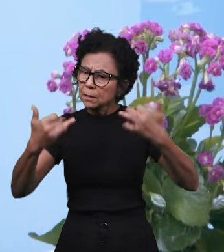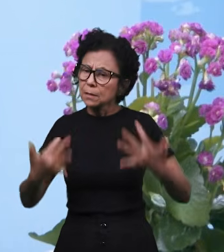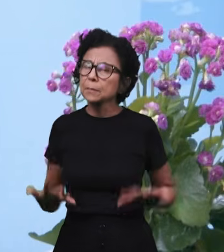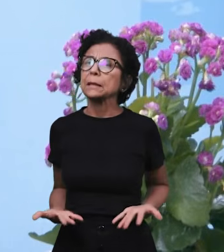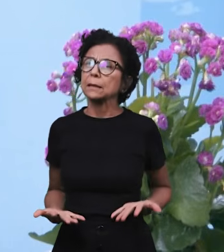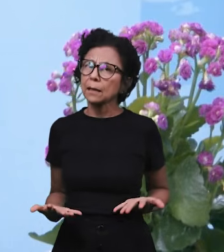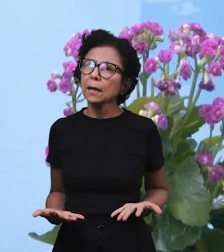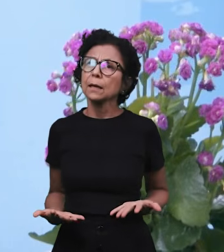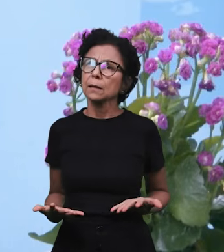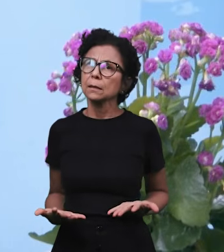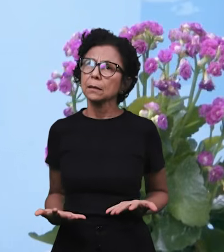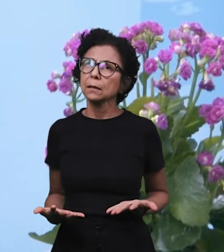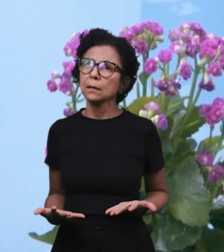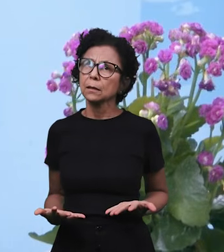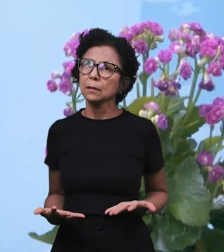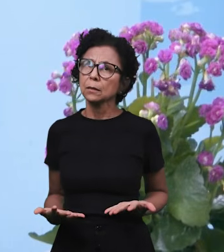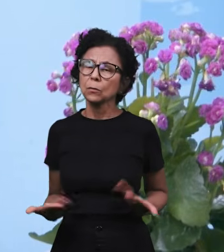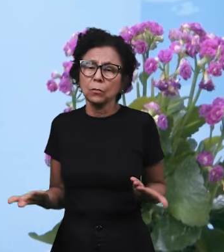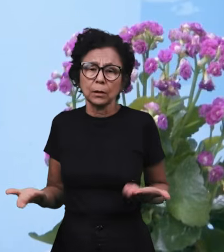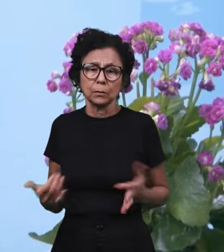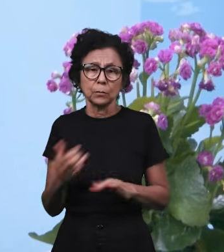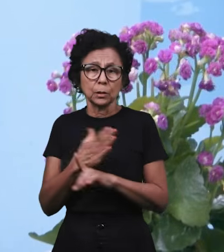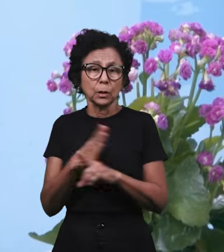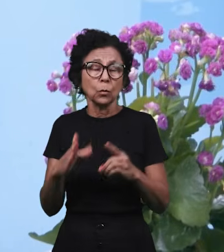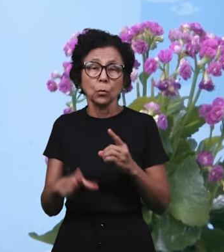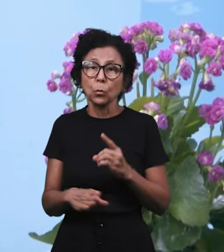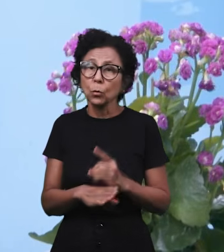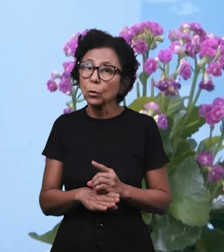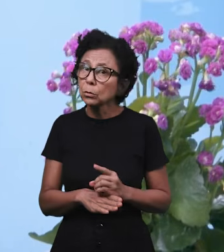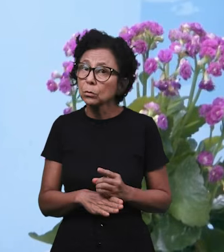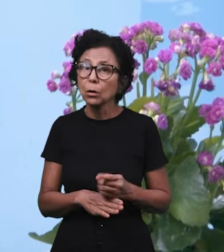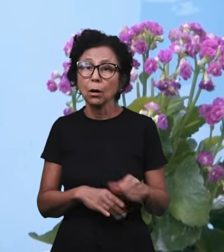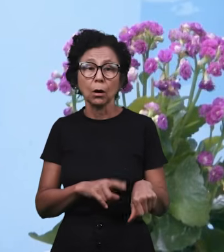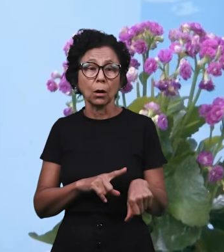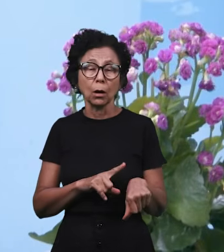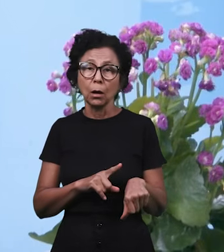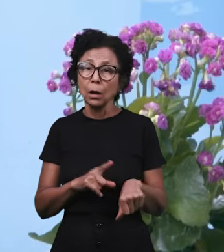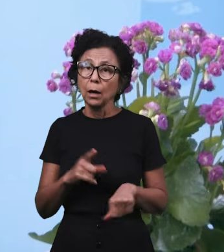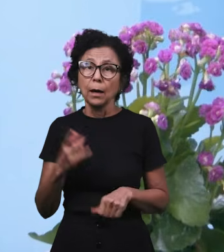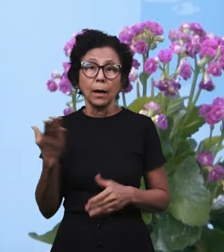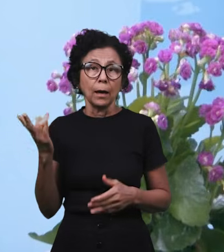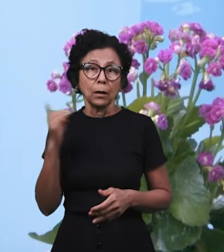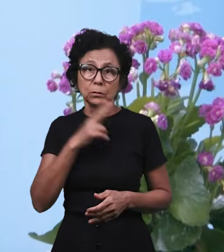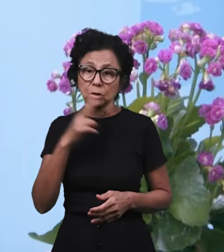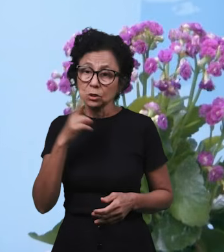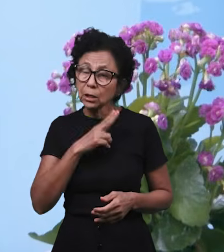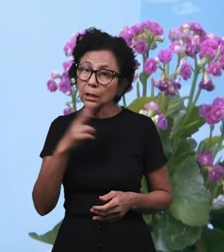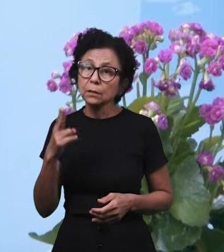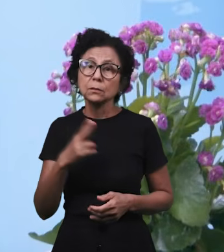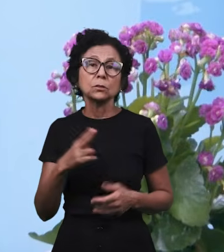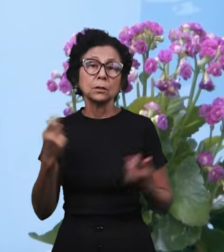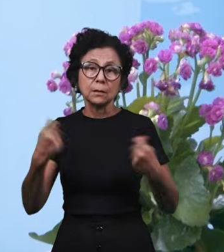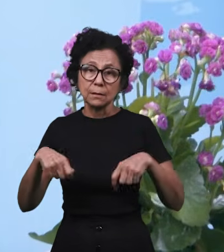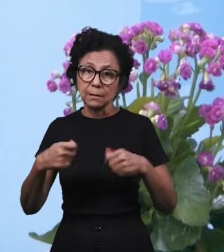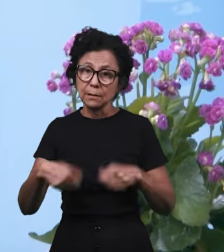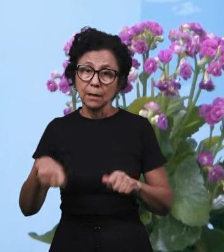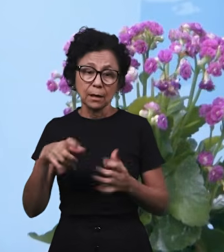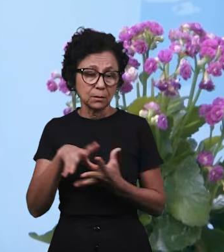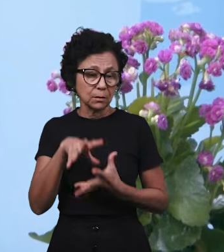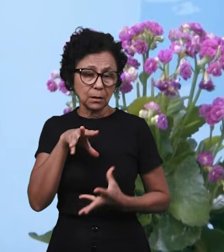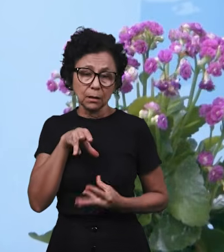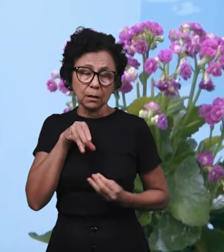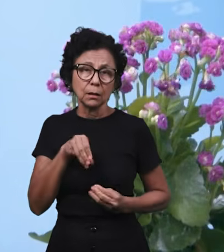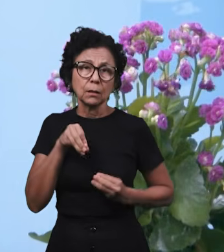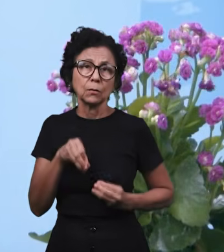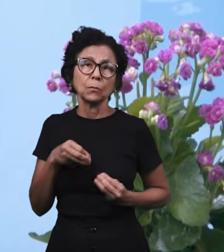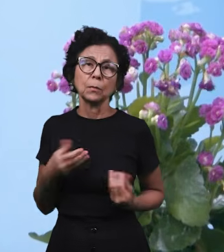o sentido, porque o culto é uma urgência. Então, quando você já joga o sentido, uma explicação, isso aqui,